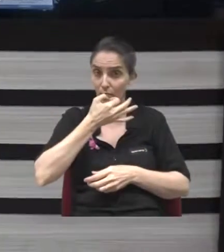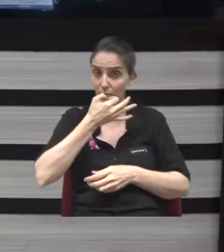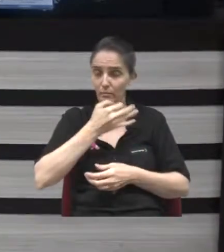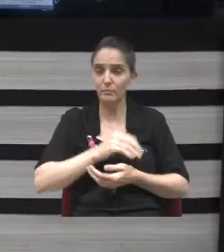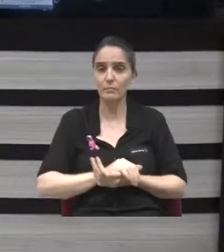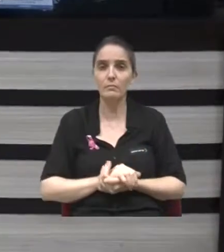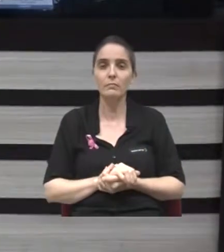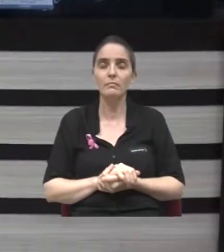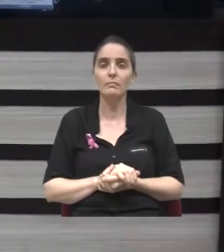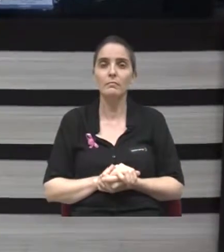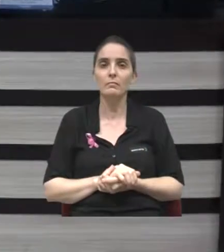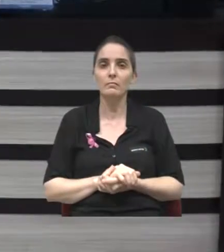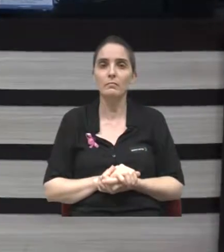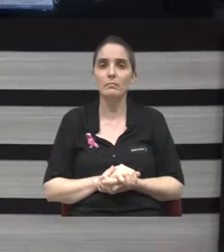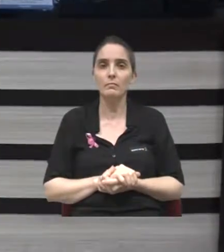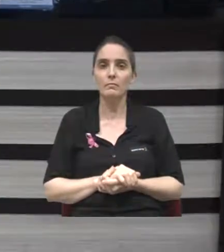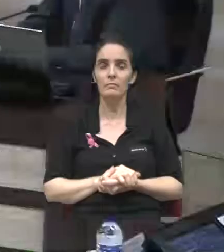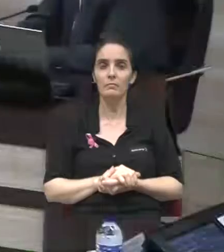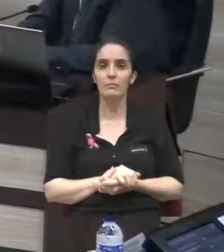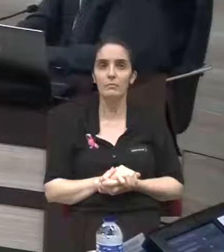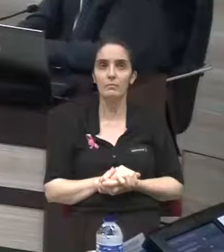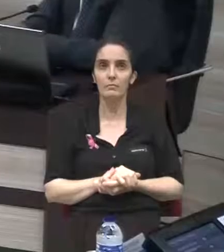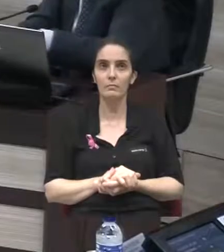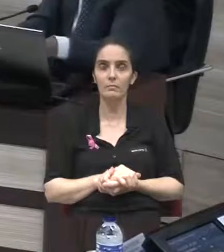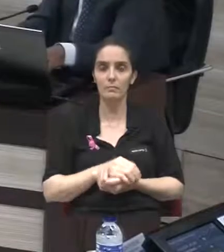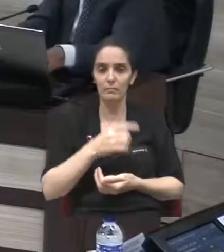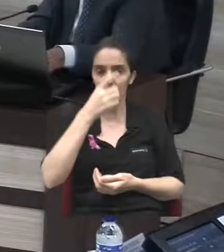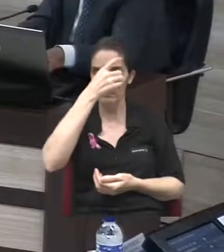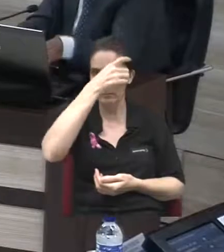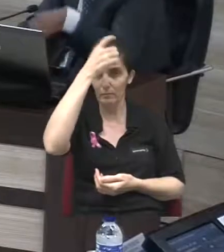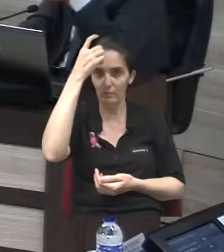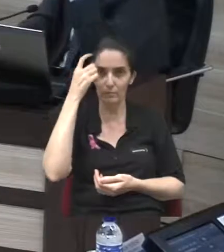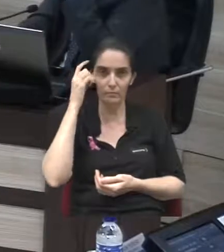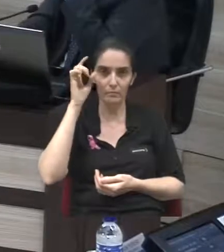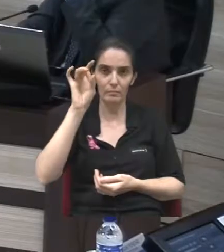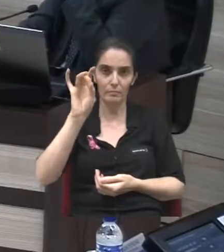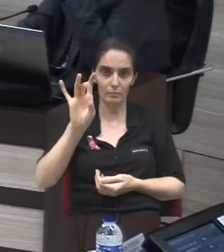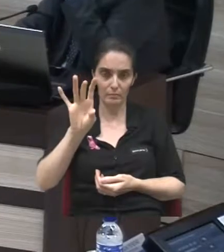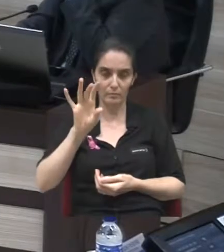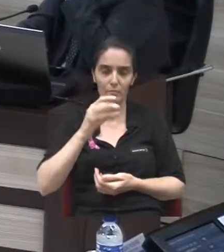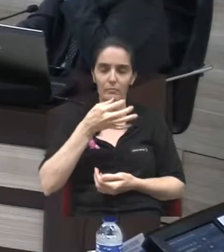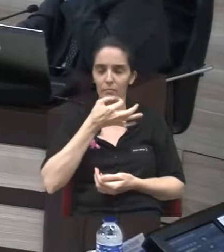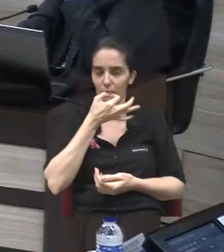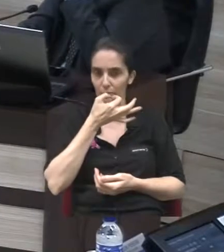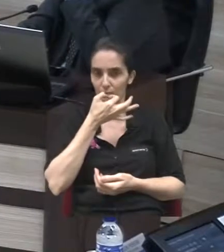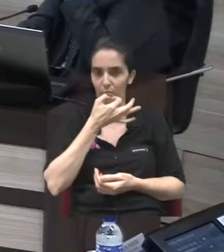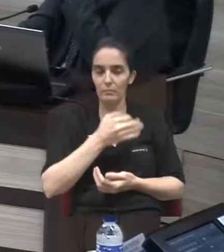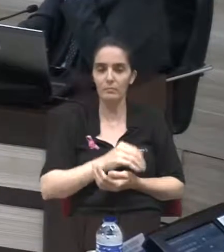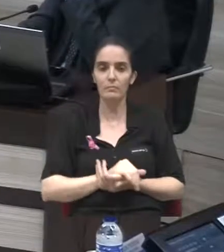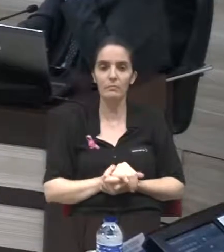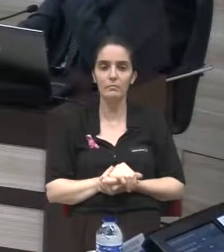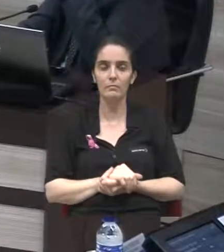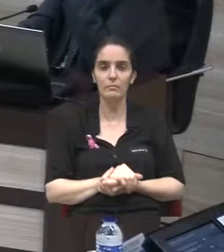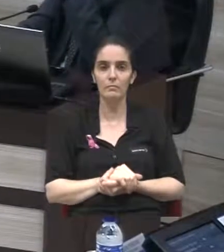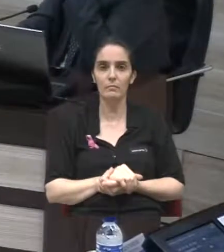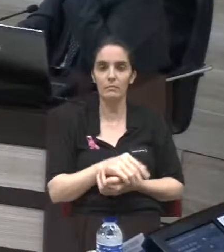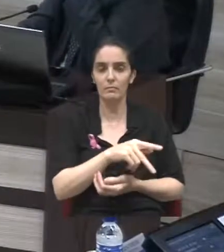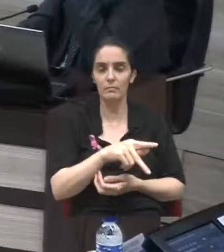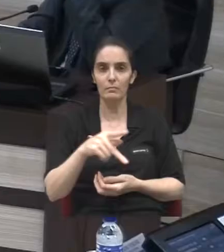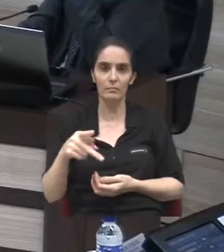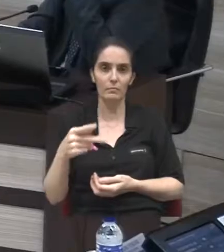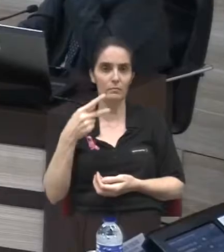projeto? Para discutir o projeto, o vereador proponente, vereador Wagner Barbosa. Senhor presidente, nobres